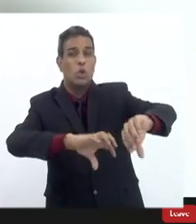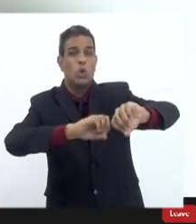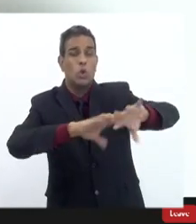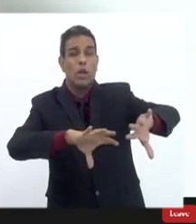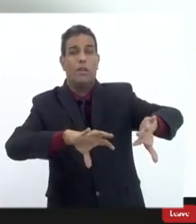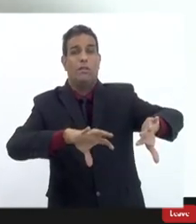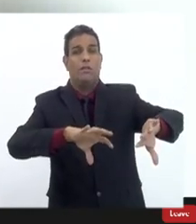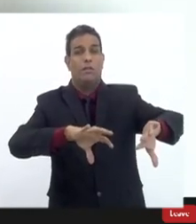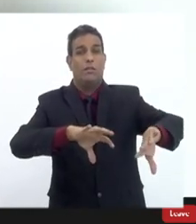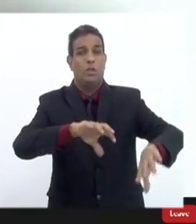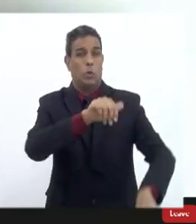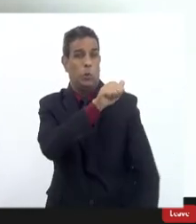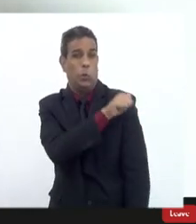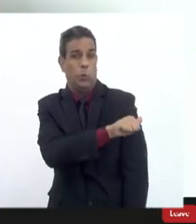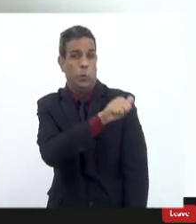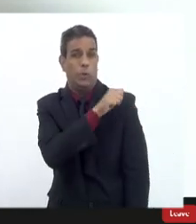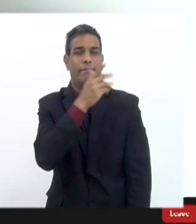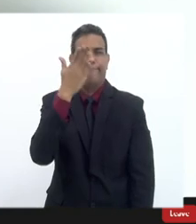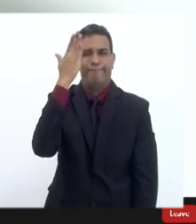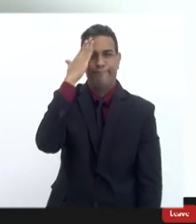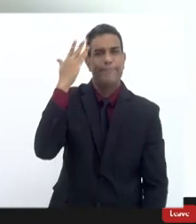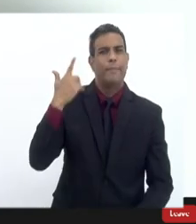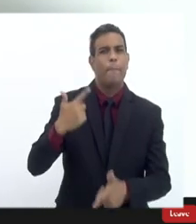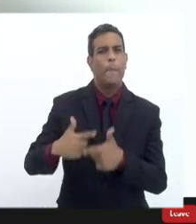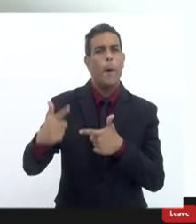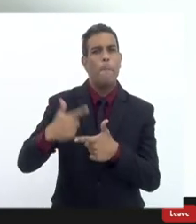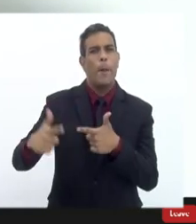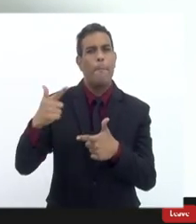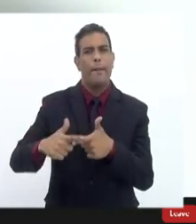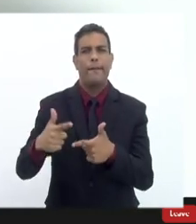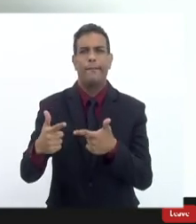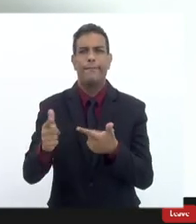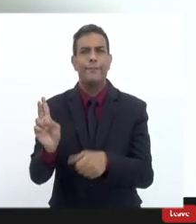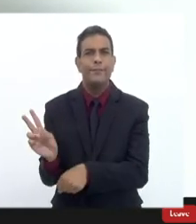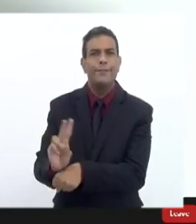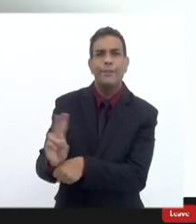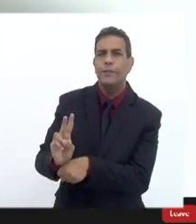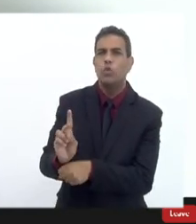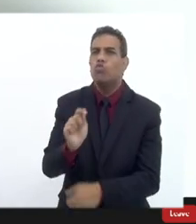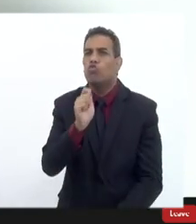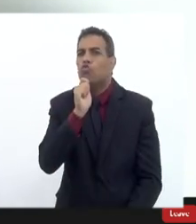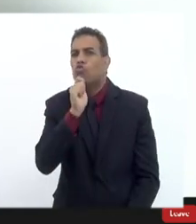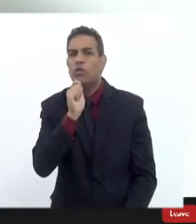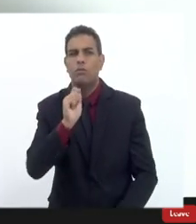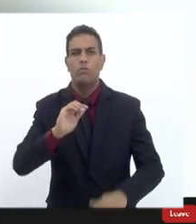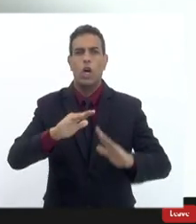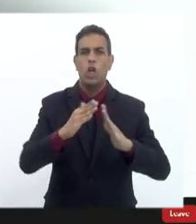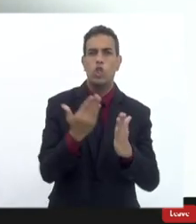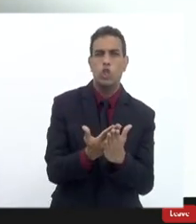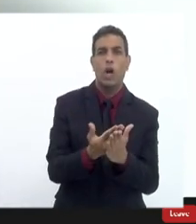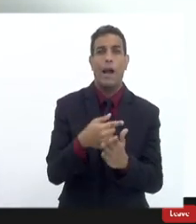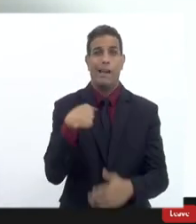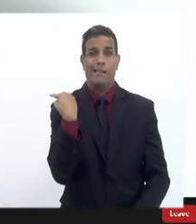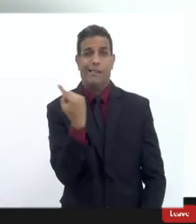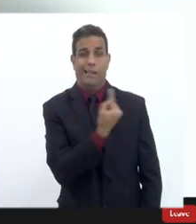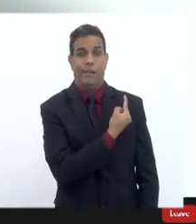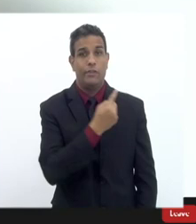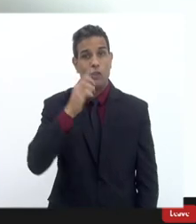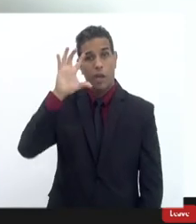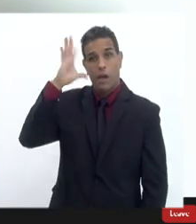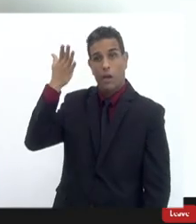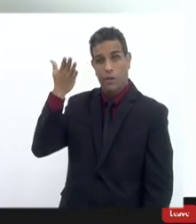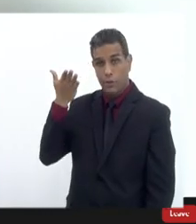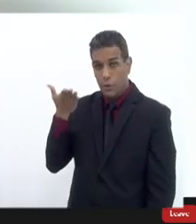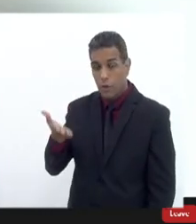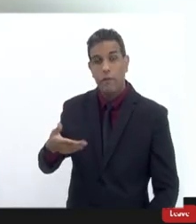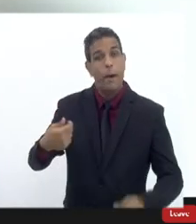Janeiro já conhecem esse problema, que é de longa data. Isso precisa ser solucionado, é o momento